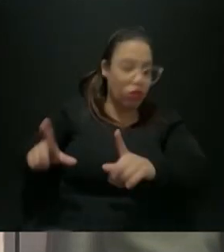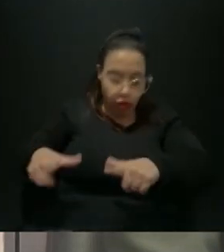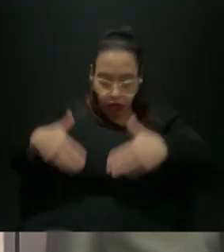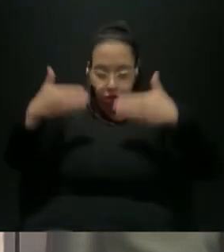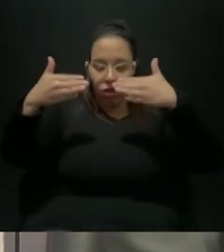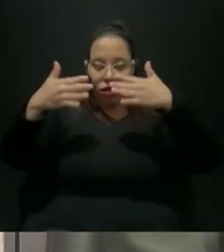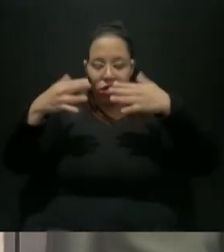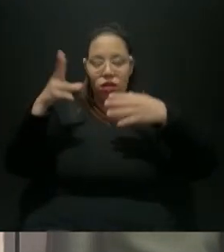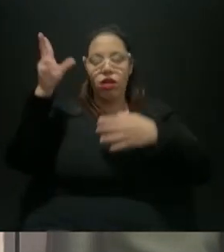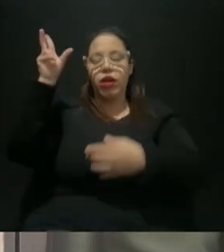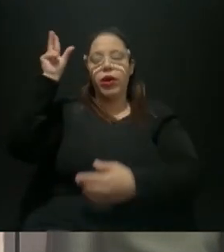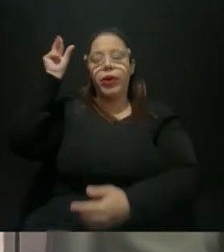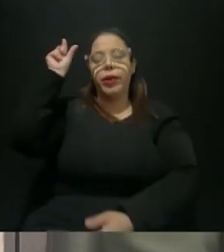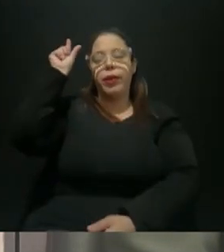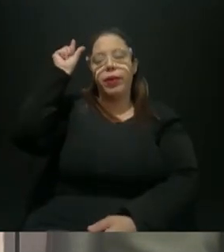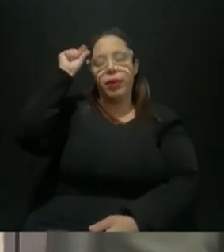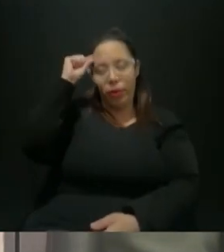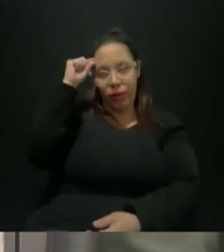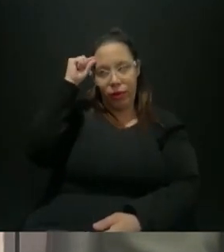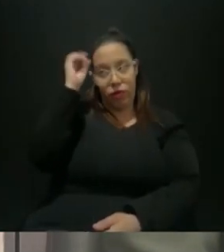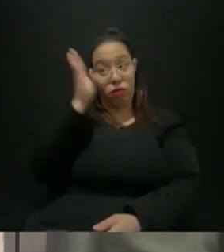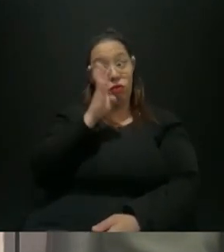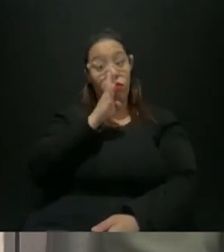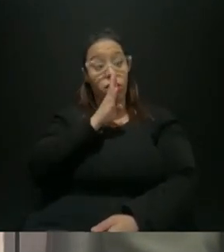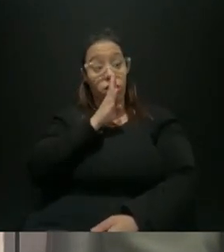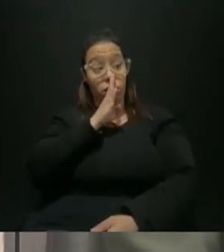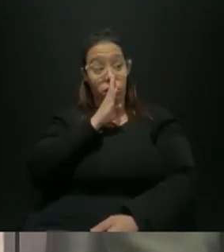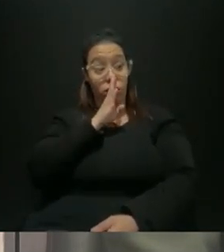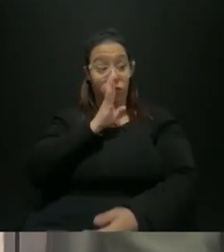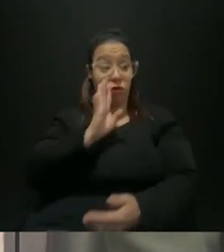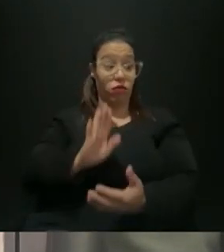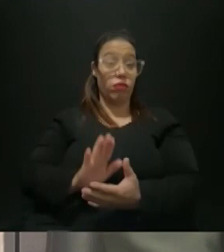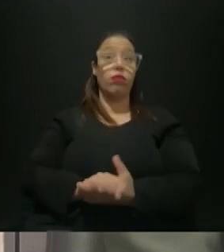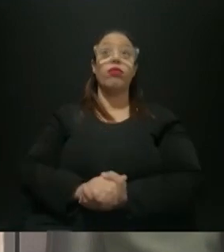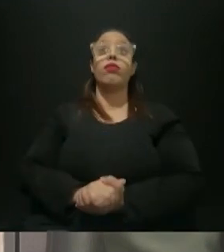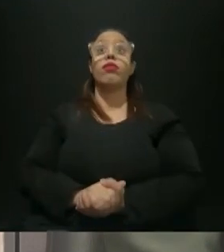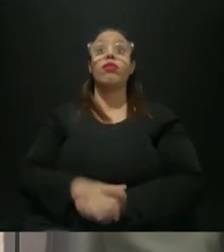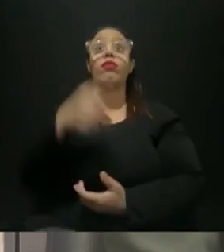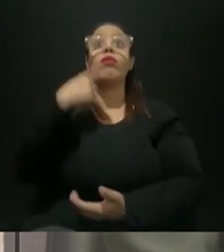fica quieta e parada. Mas,